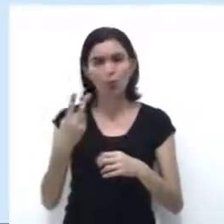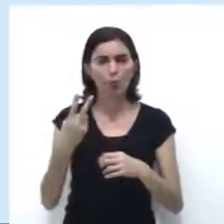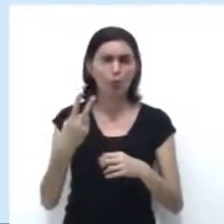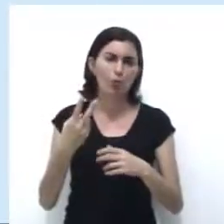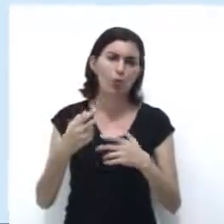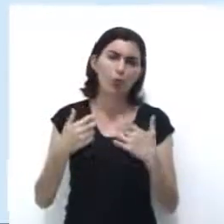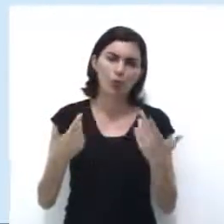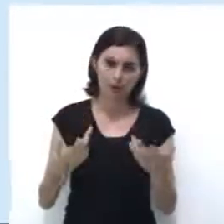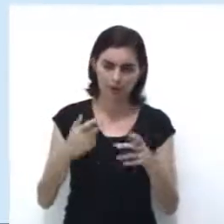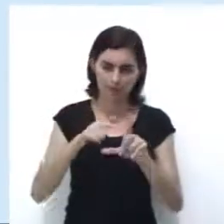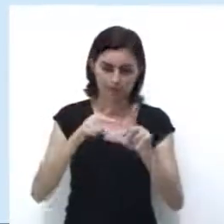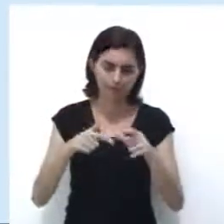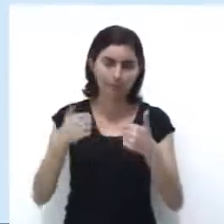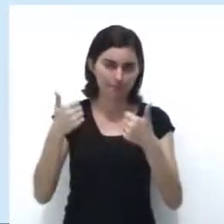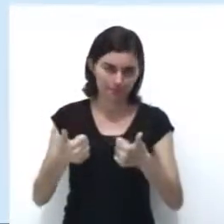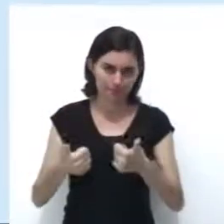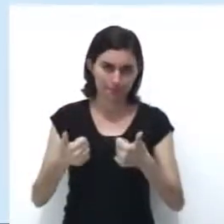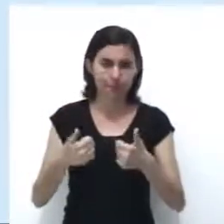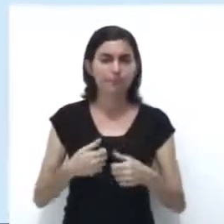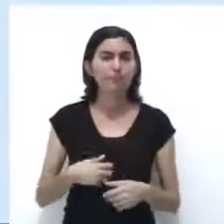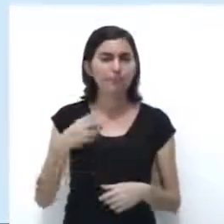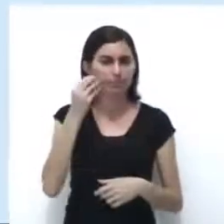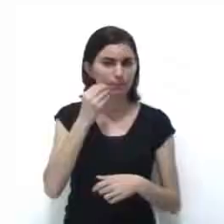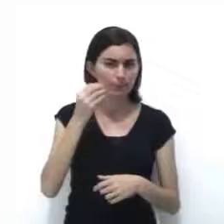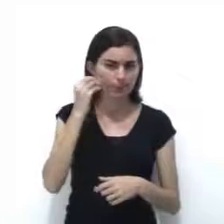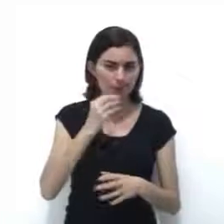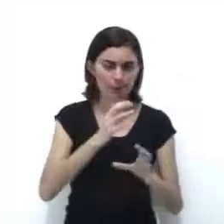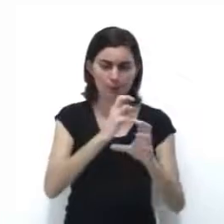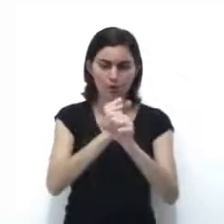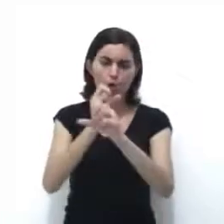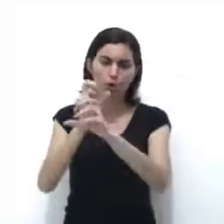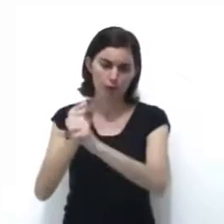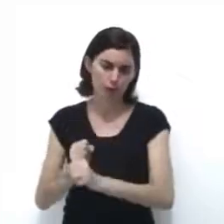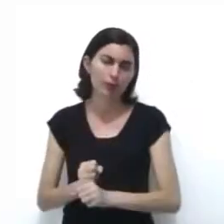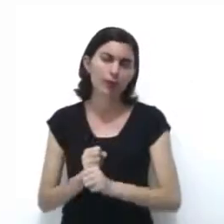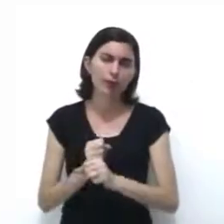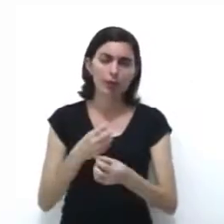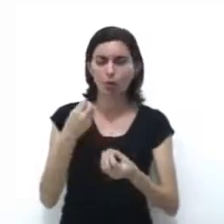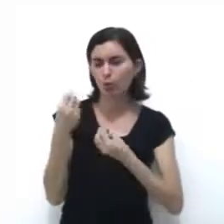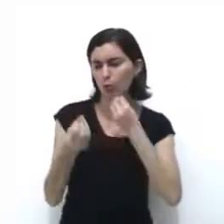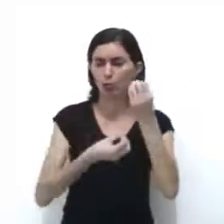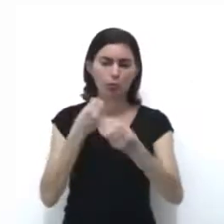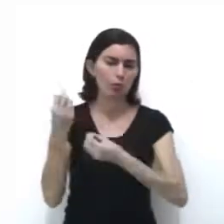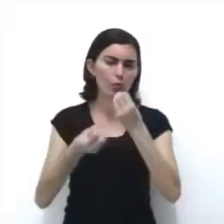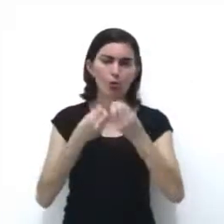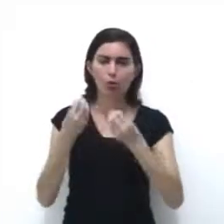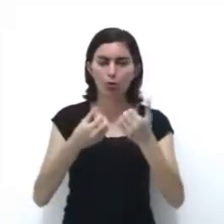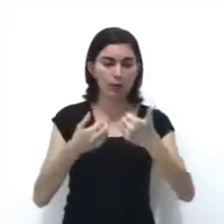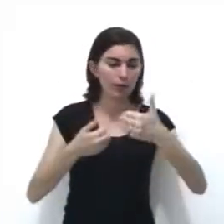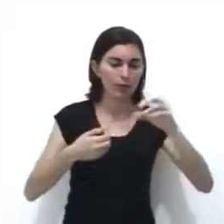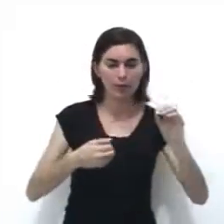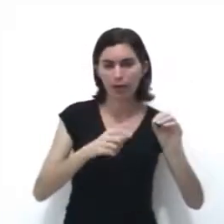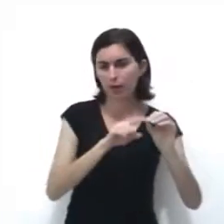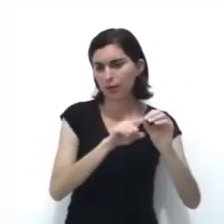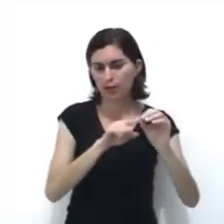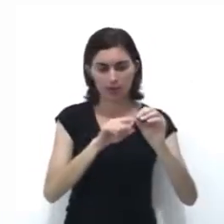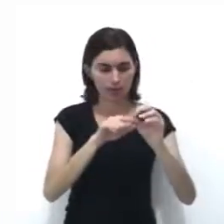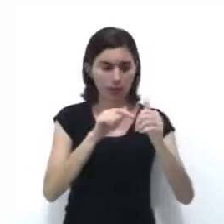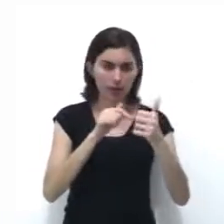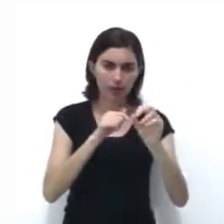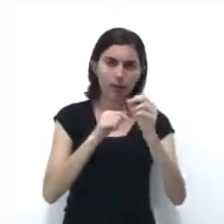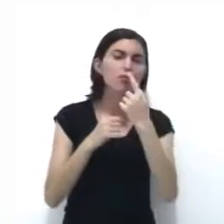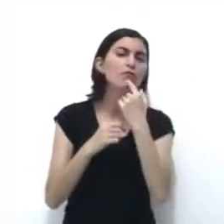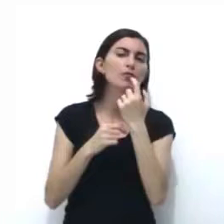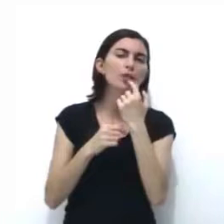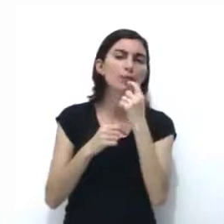em ângulo. Ok, pessoal? Tranquilo? Então, vamos contar aqui como seria do 10, ali o